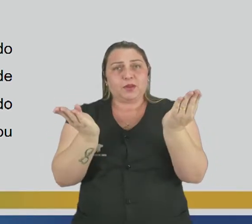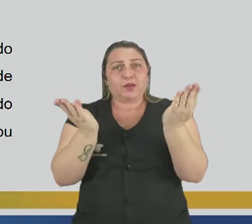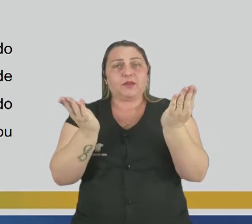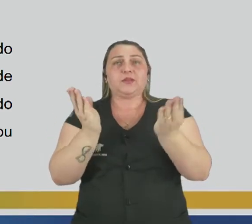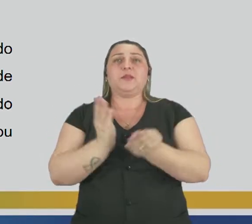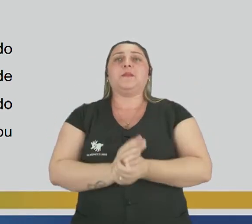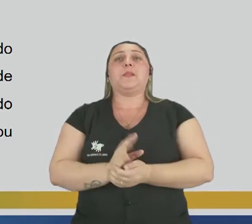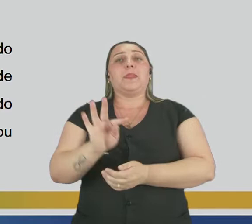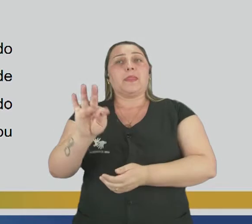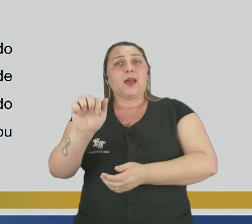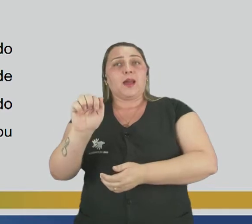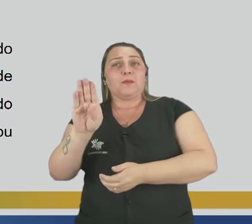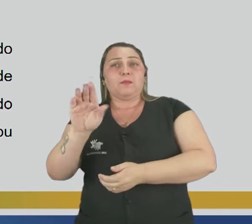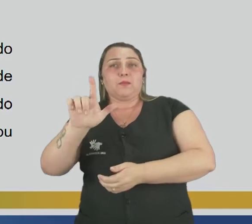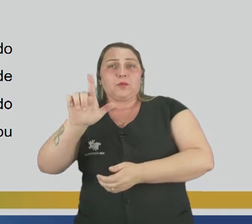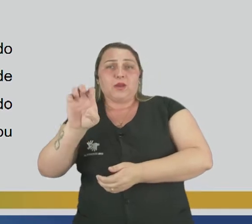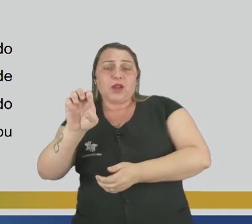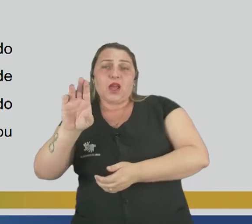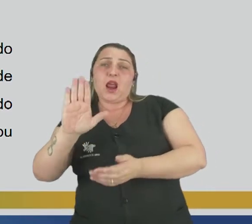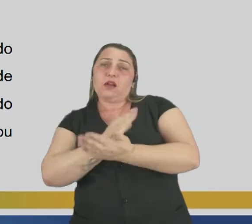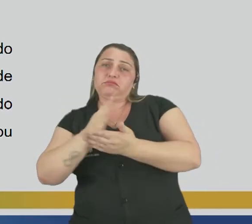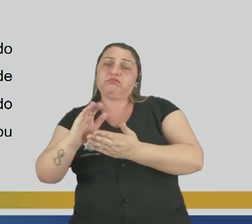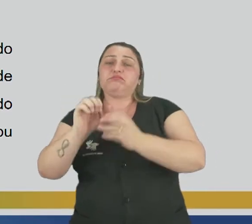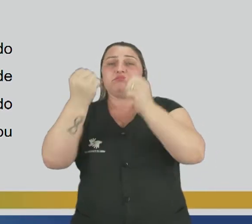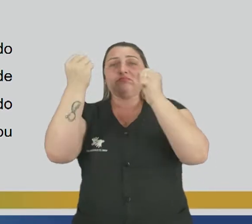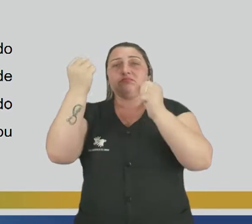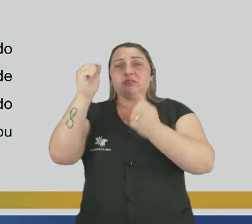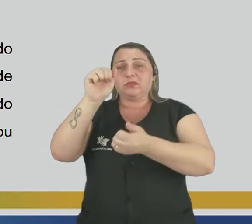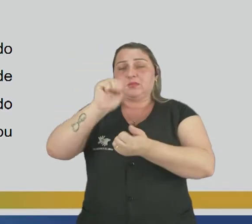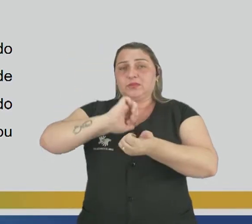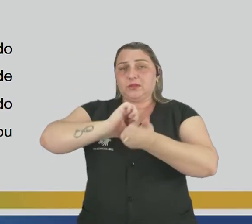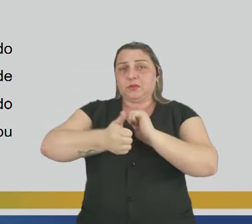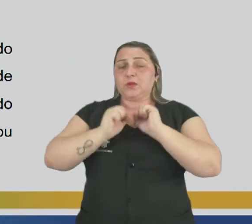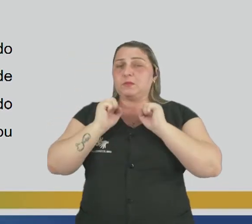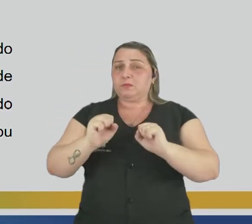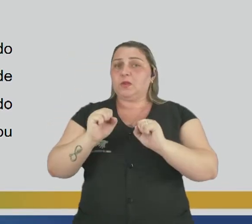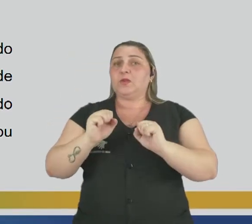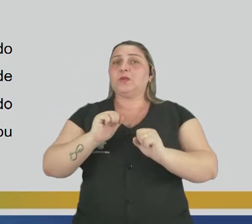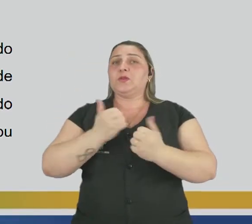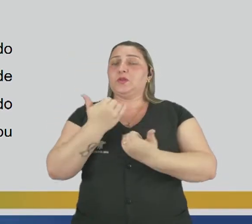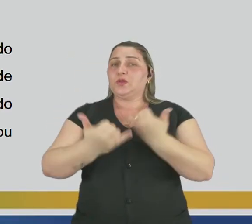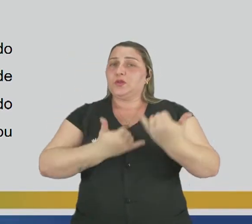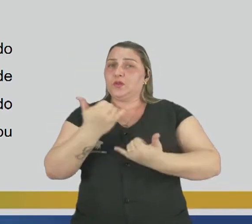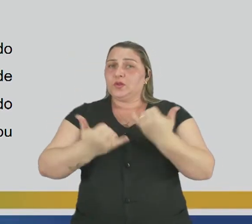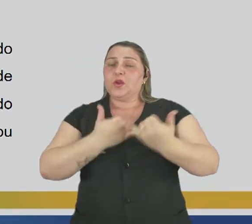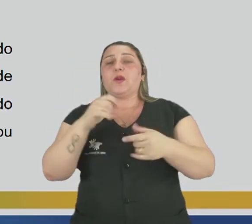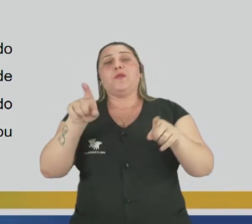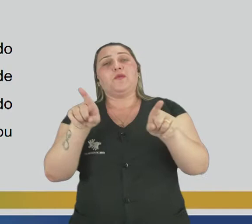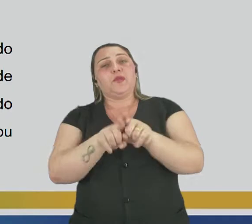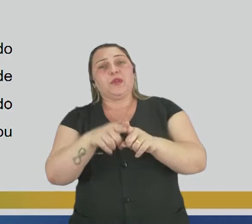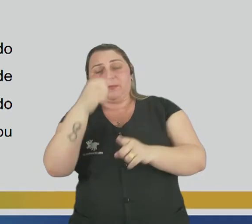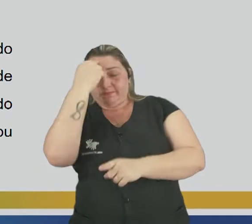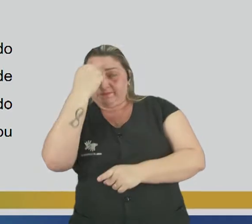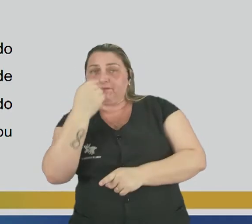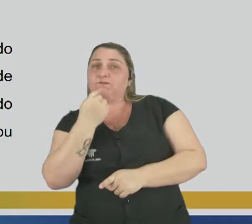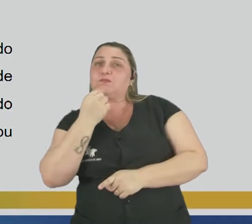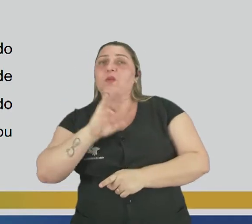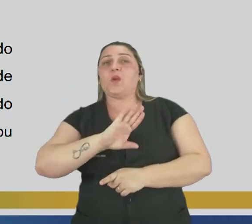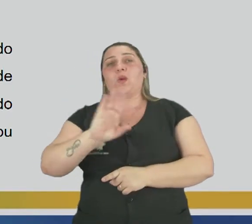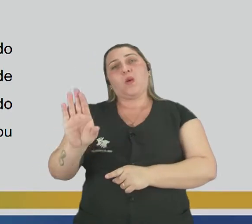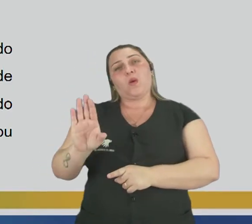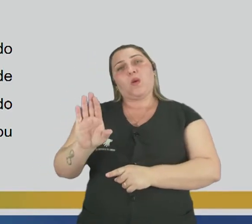tabuleiro. Porém, alguns esportes podem ser considerados jogos, quando realizados para fins lúdicos ou de